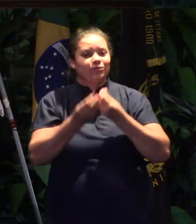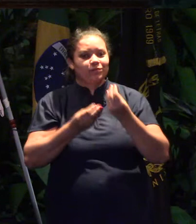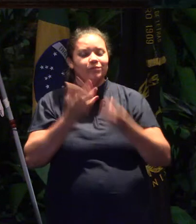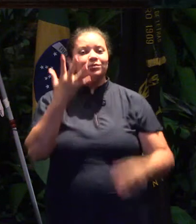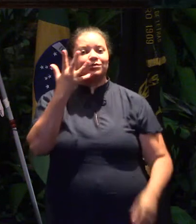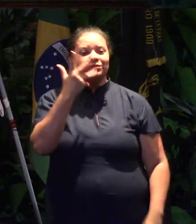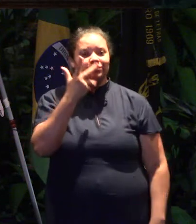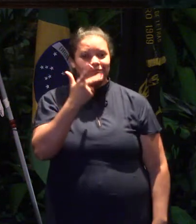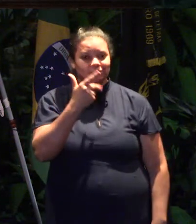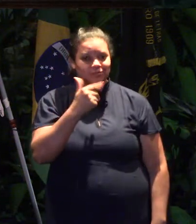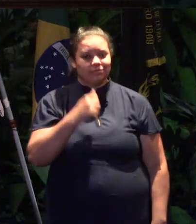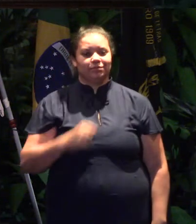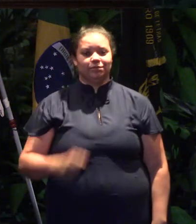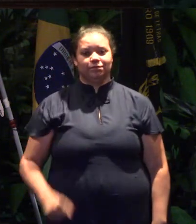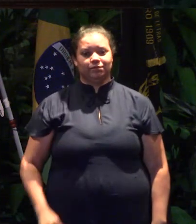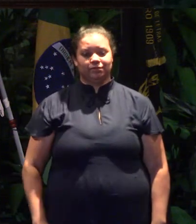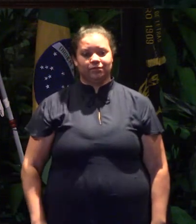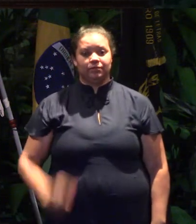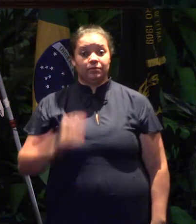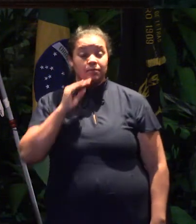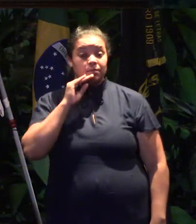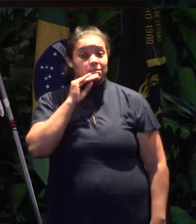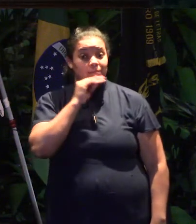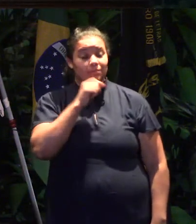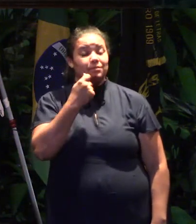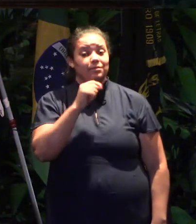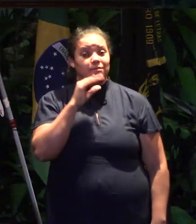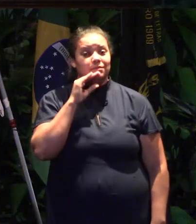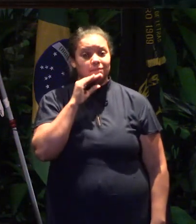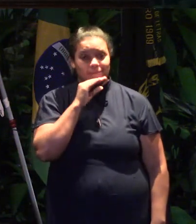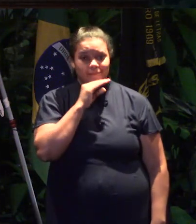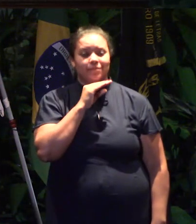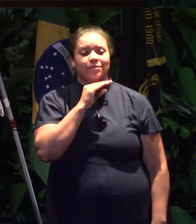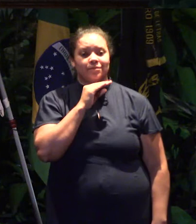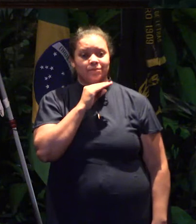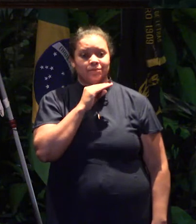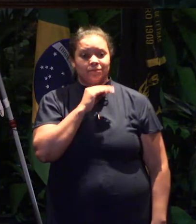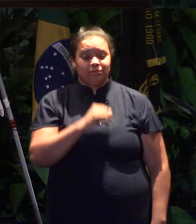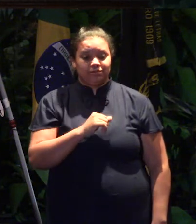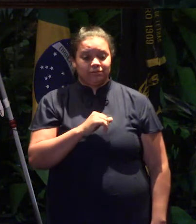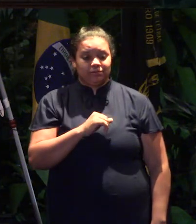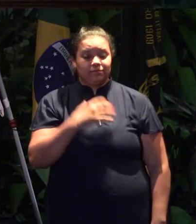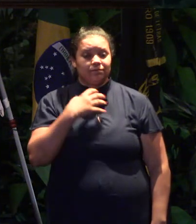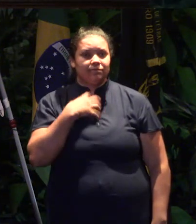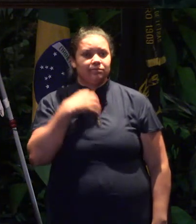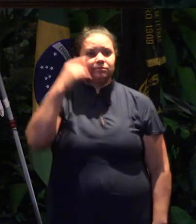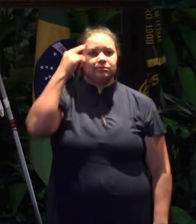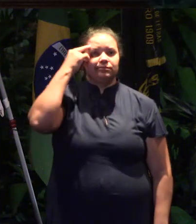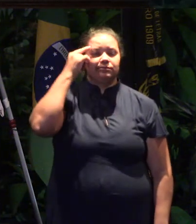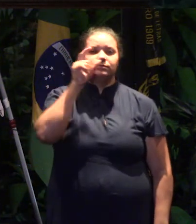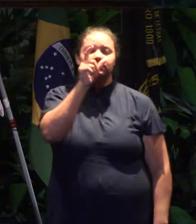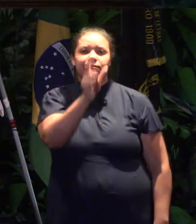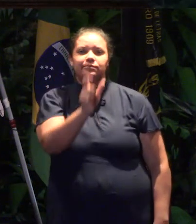E esse conjunto, sem que a gente perceba, é que nos faz sentir e pensar